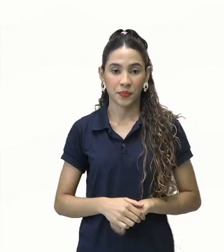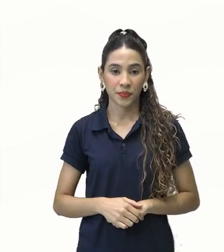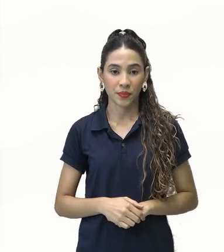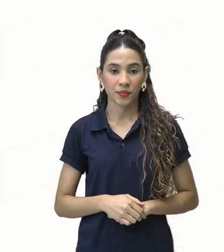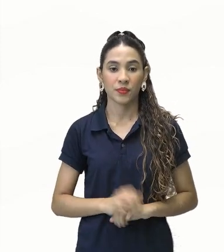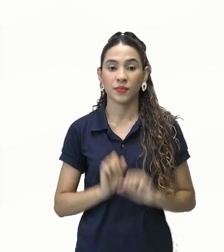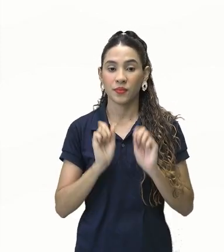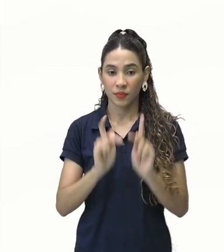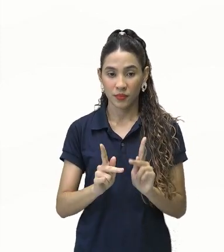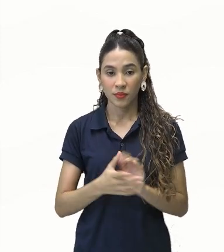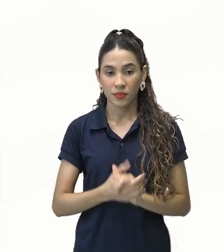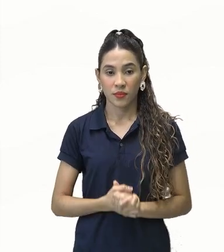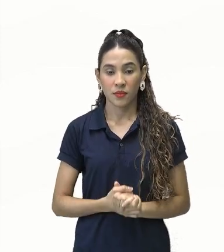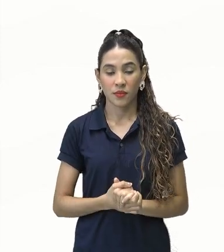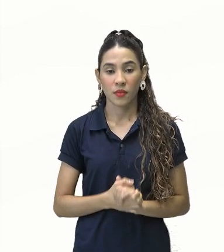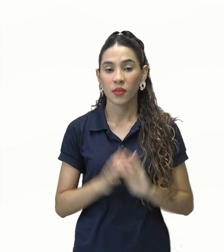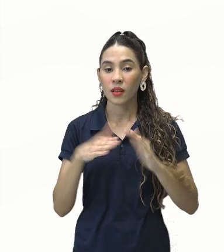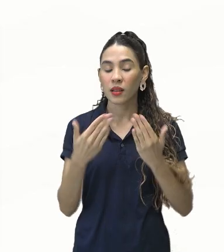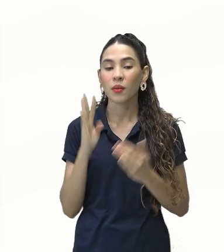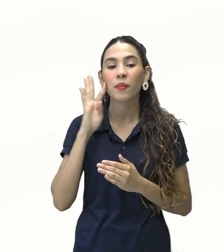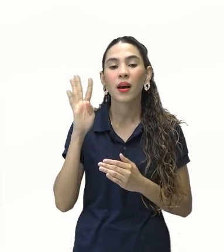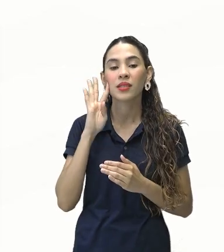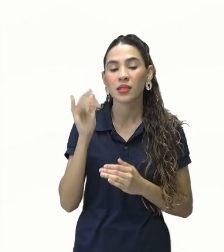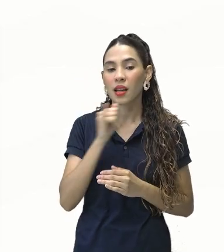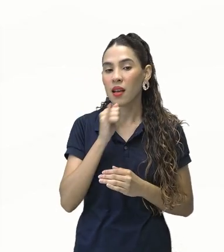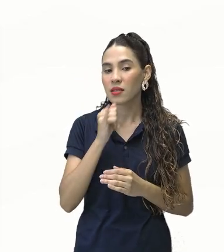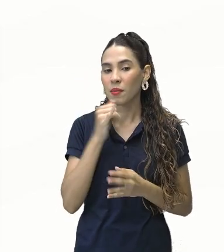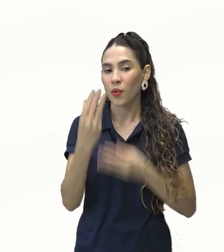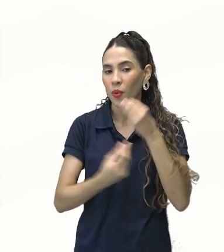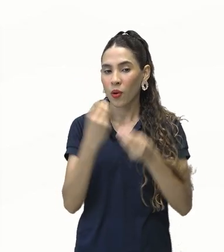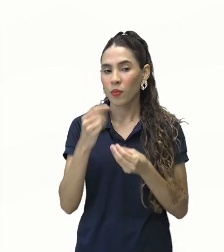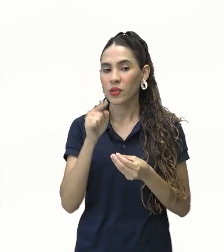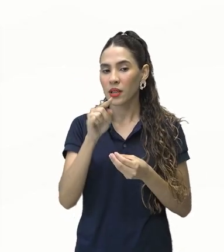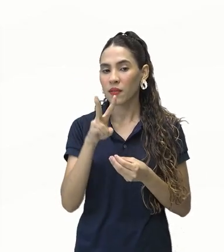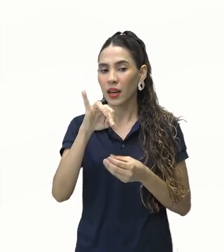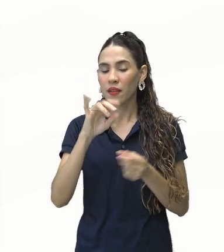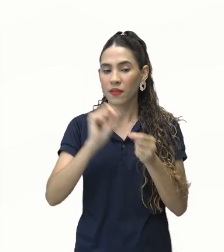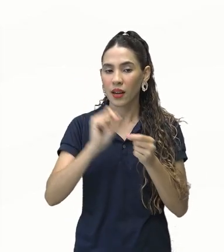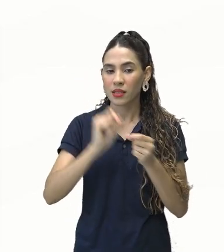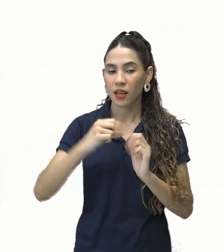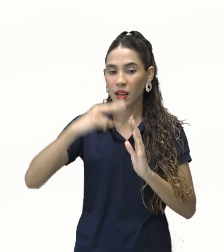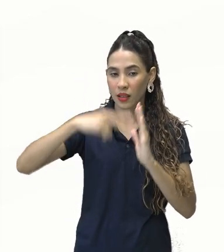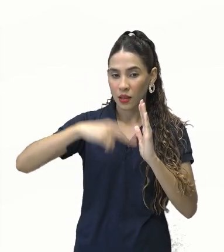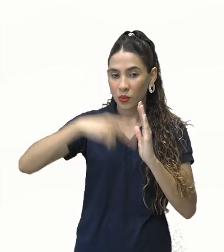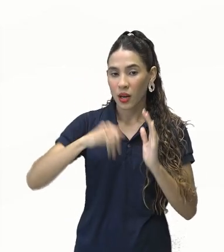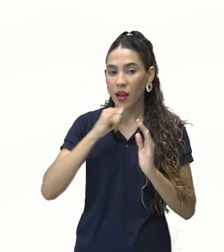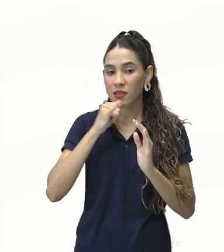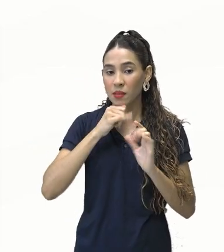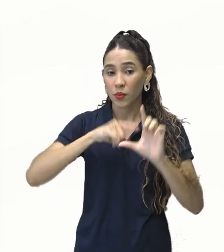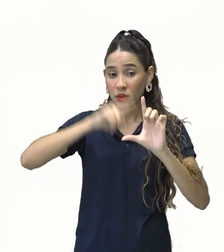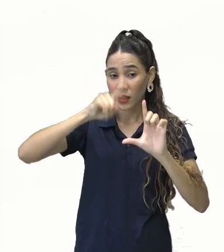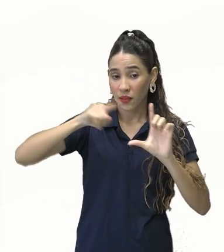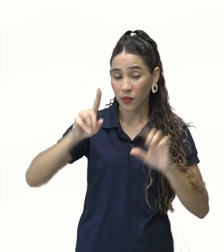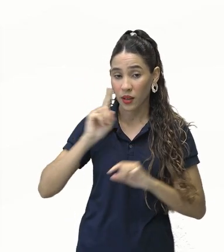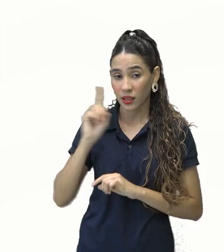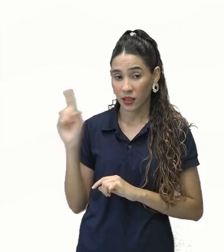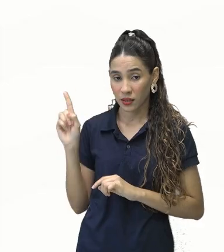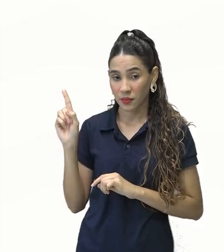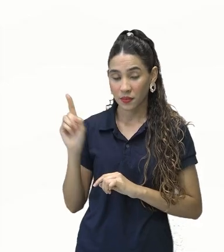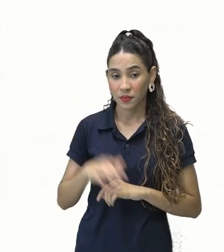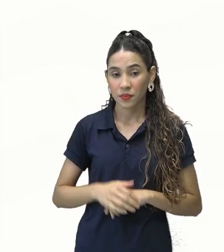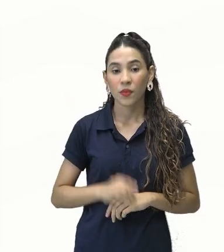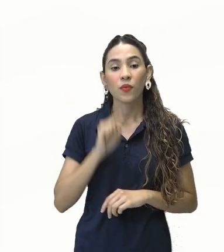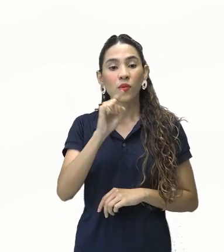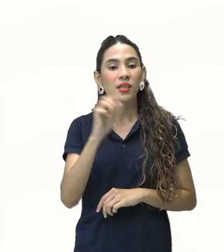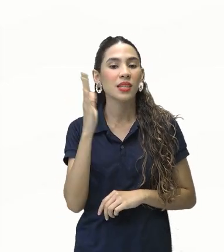3, tá ok? Então, imagine aqui como é que você faria a leitura deste gráfico. Ó,